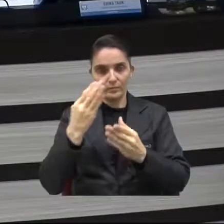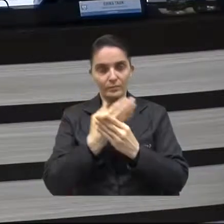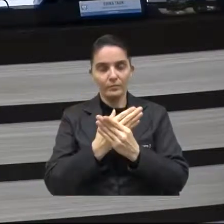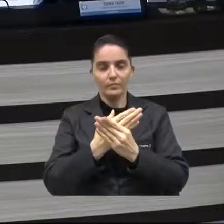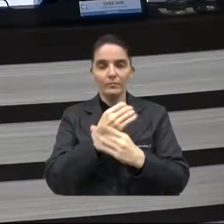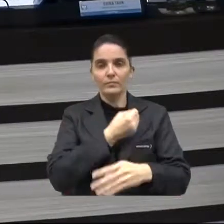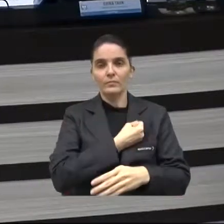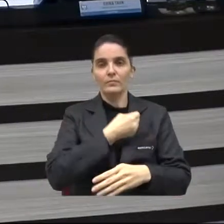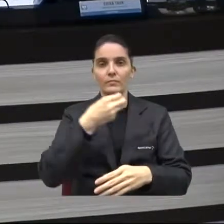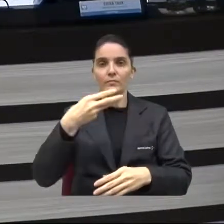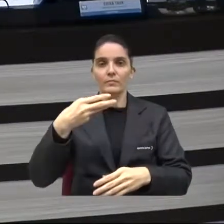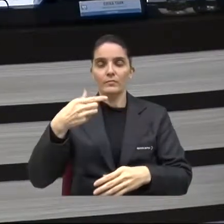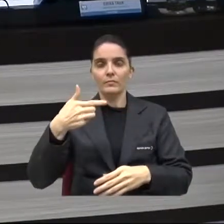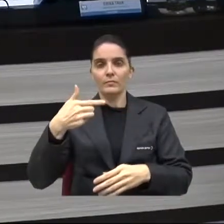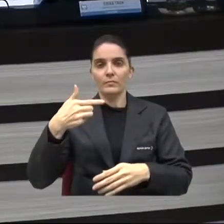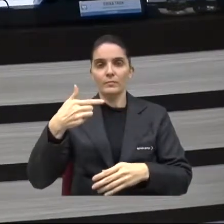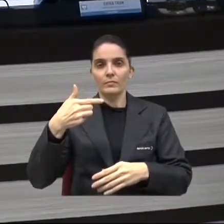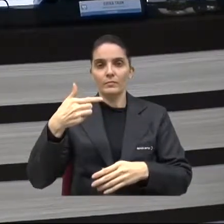número